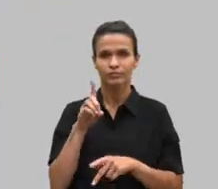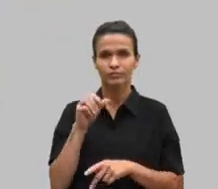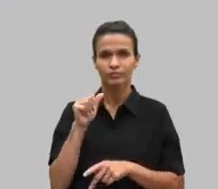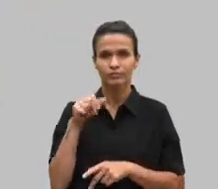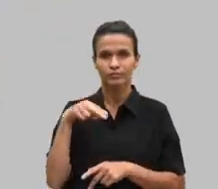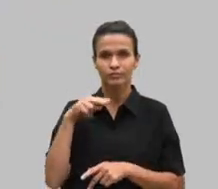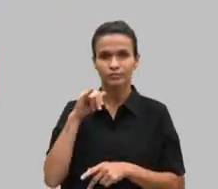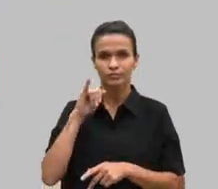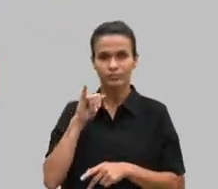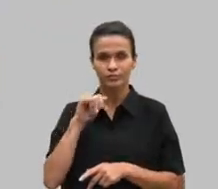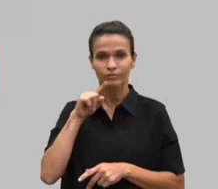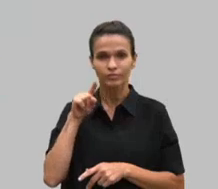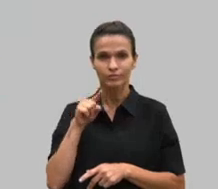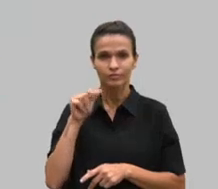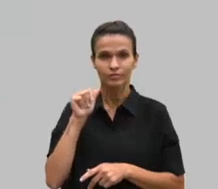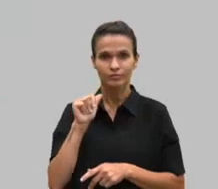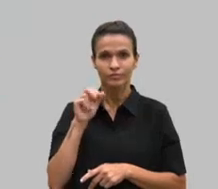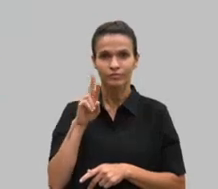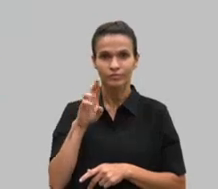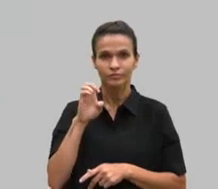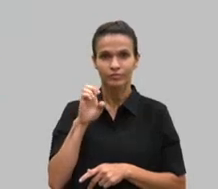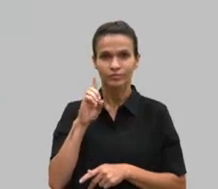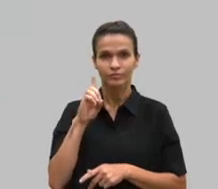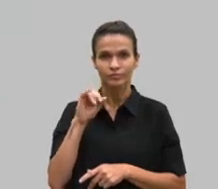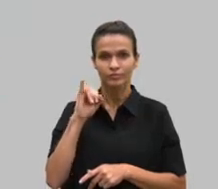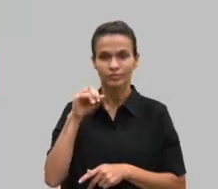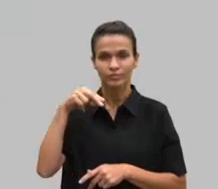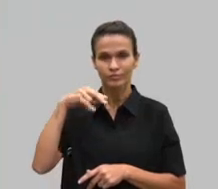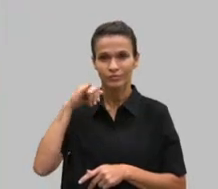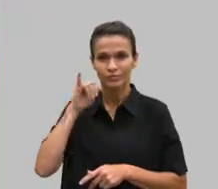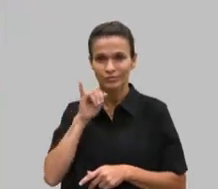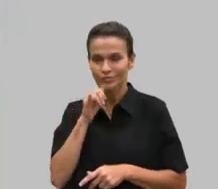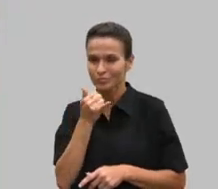representando o nosso magnífico reitor Agora sim perdão